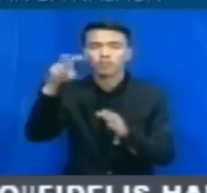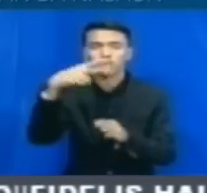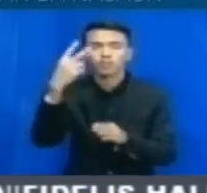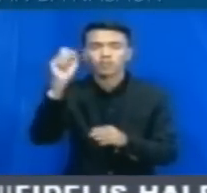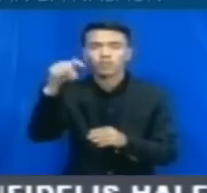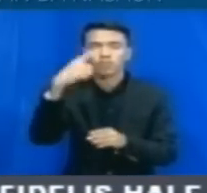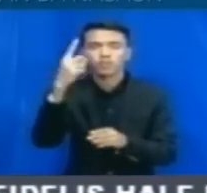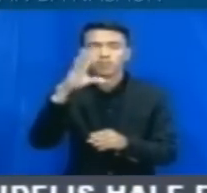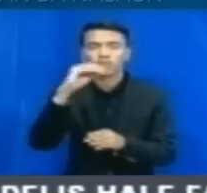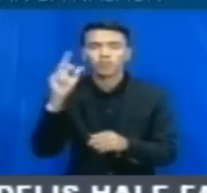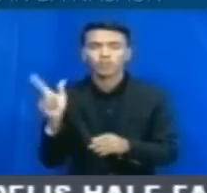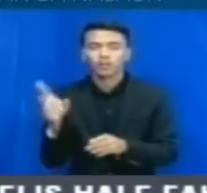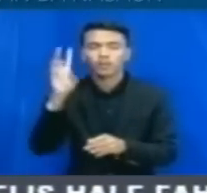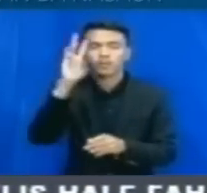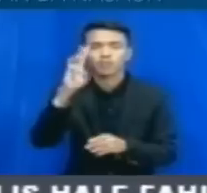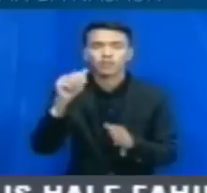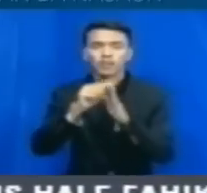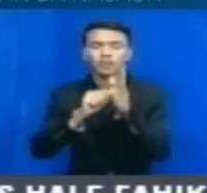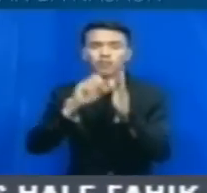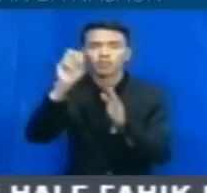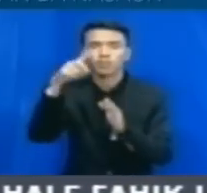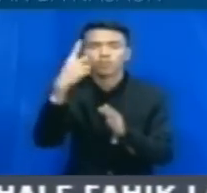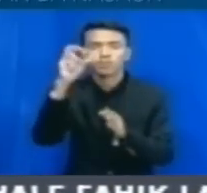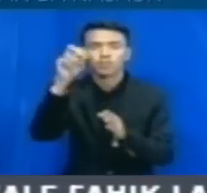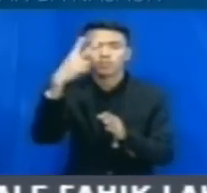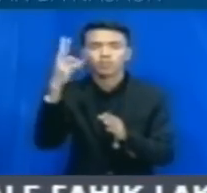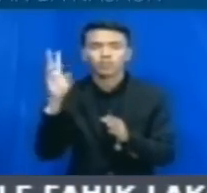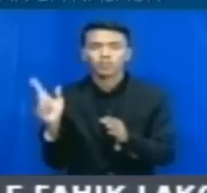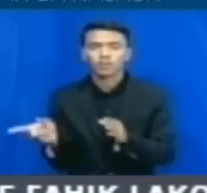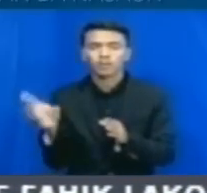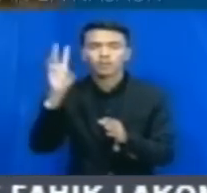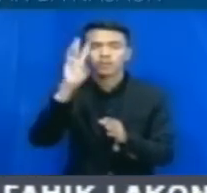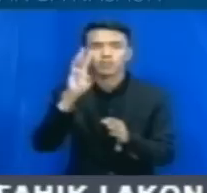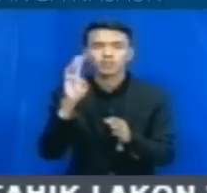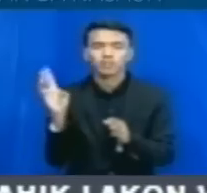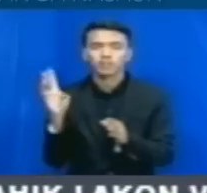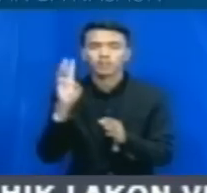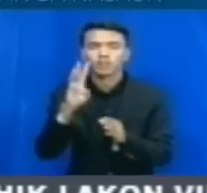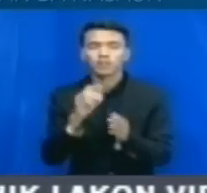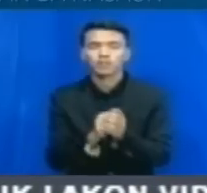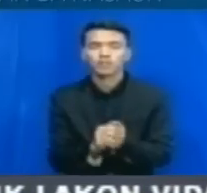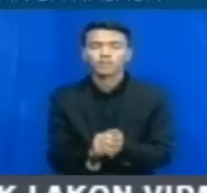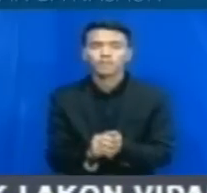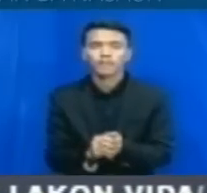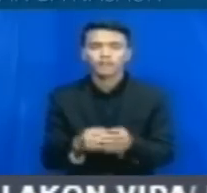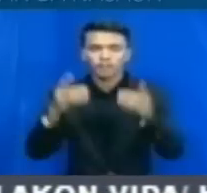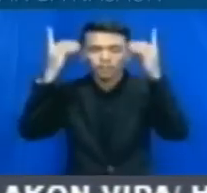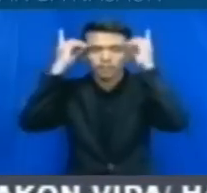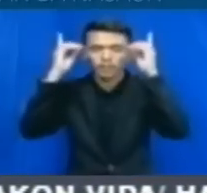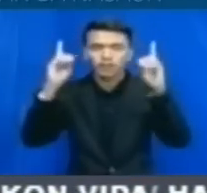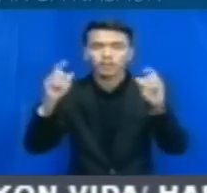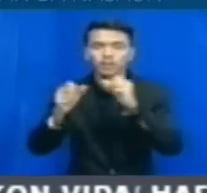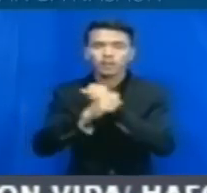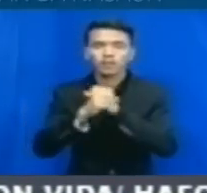artigo 26. Se artigo 11 o 12 o 26 si da prensa, con certeza tem que aplica medida coação nebe adequada nebe argiru nebe